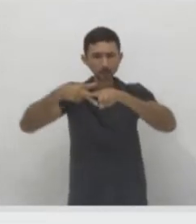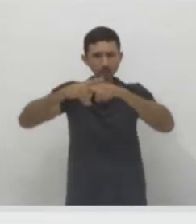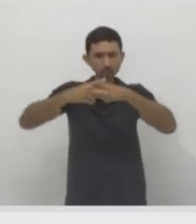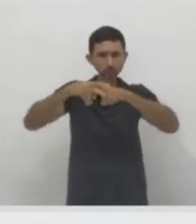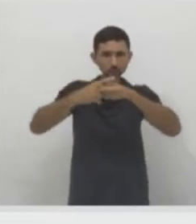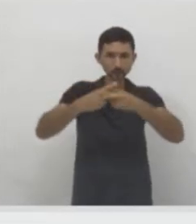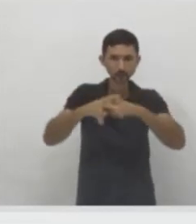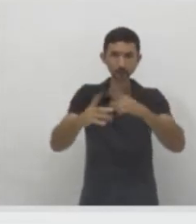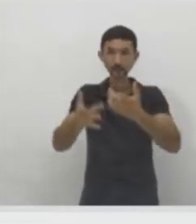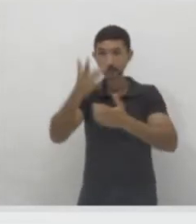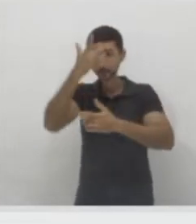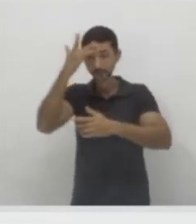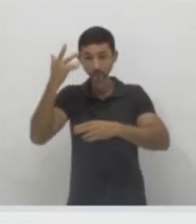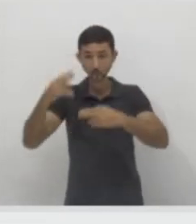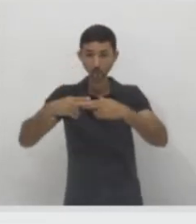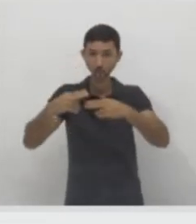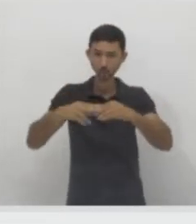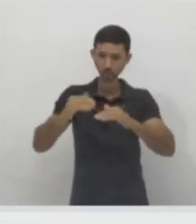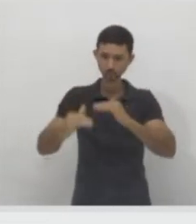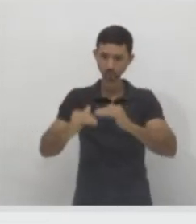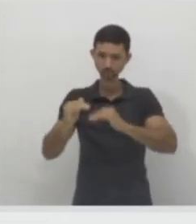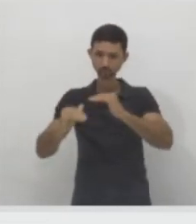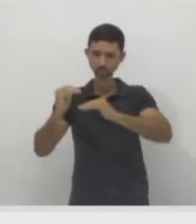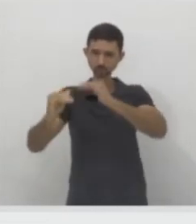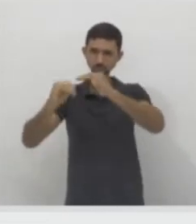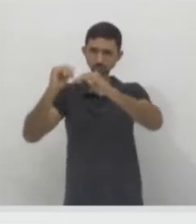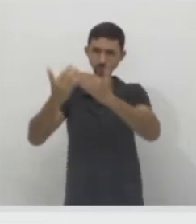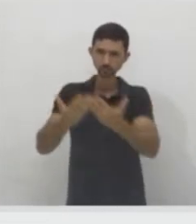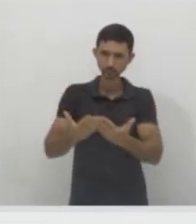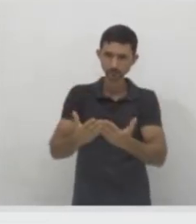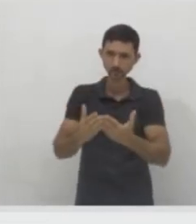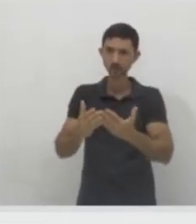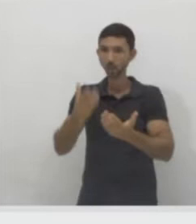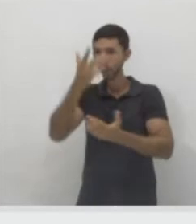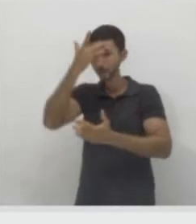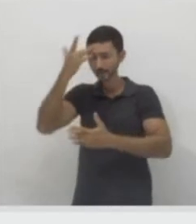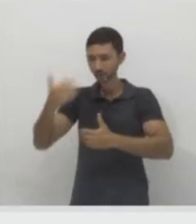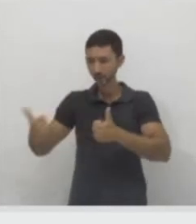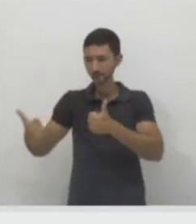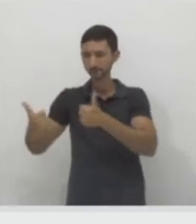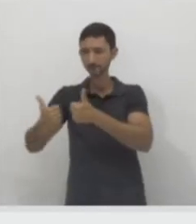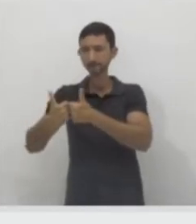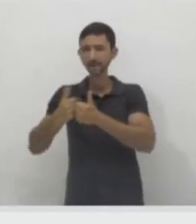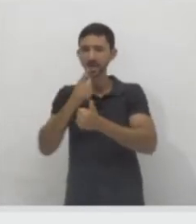na população. Olha lá, o homem já estava próximo aos rios, já tinha